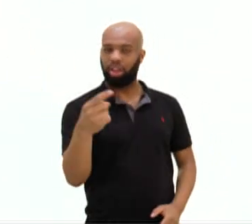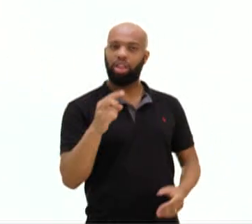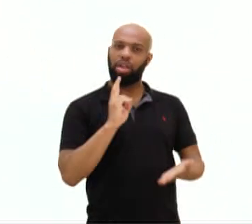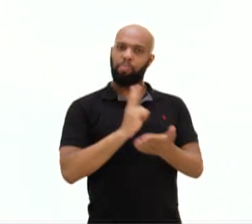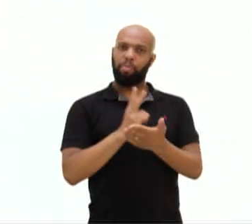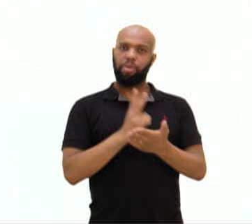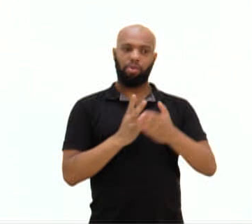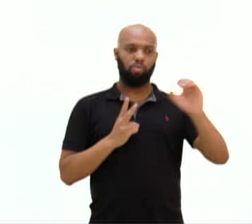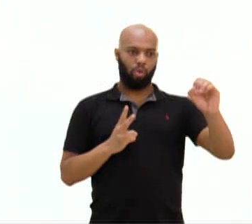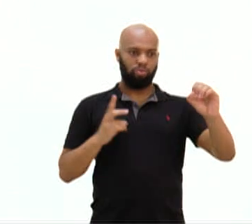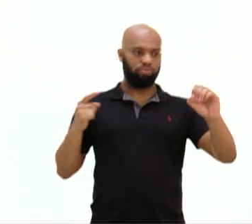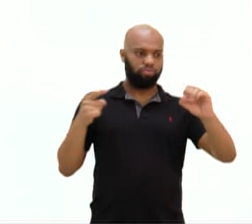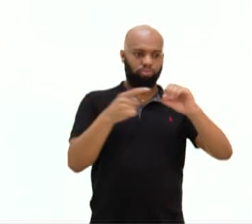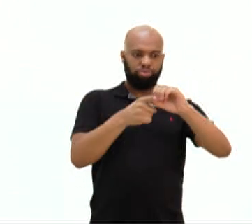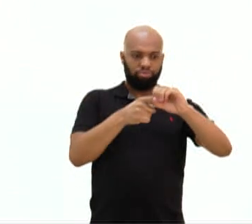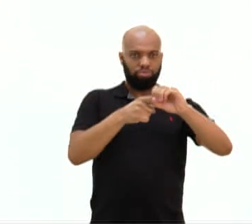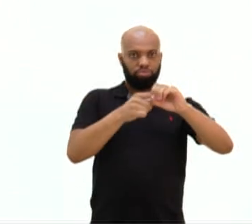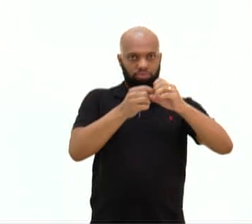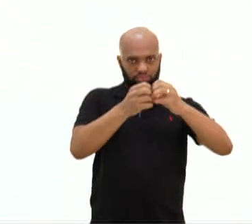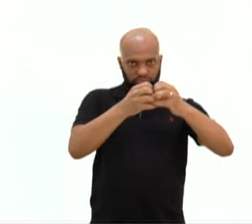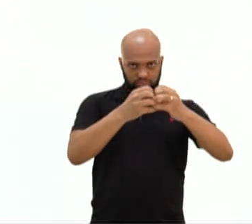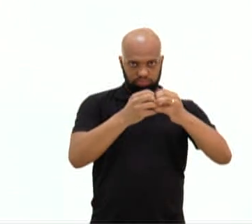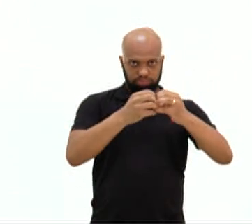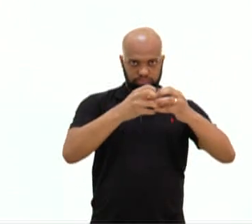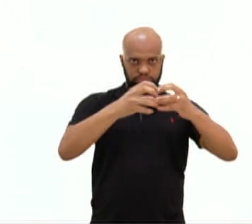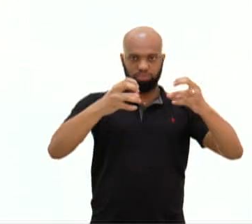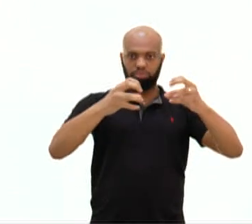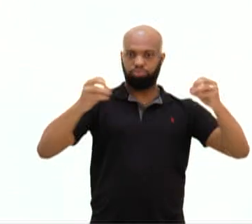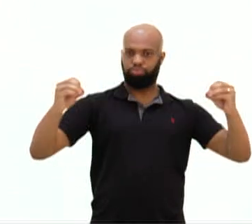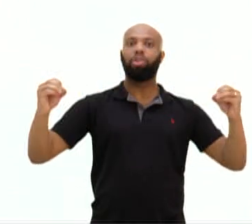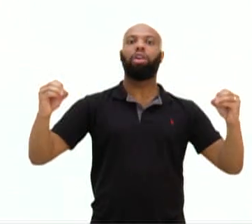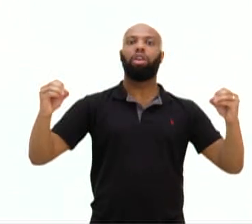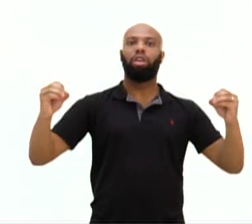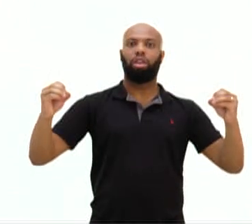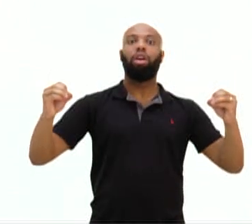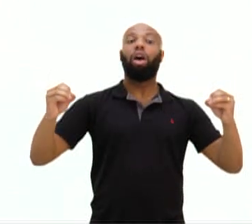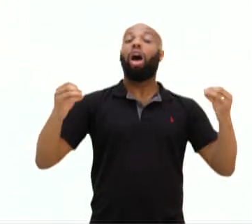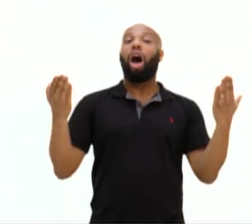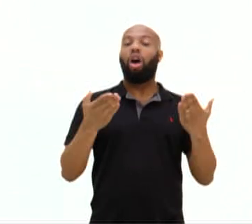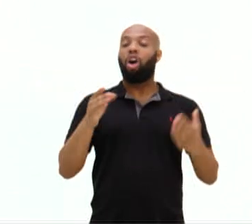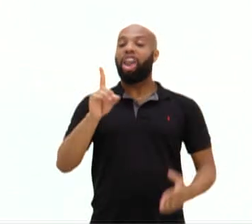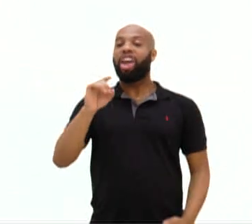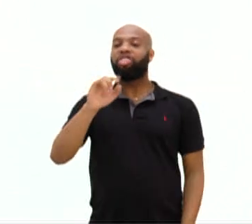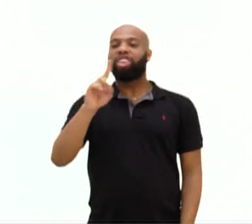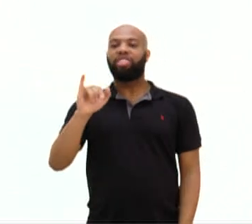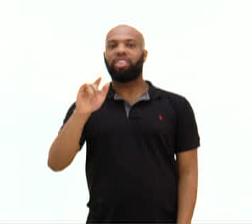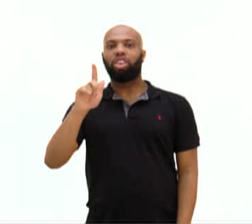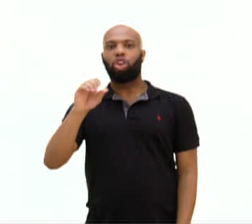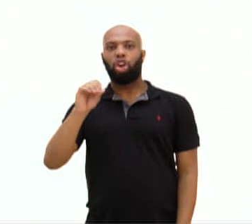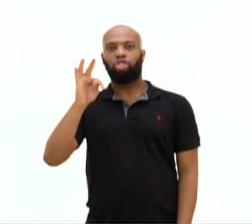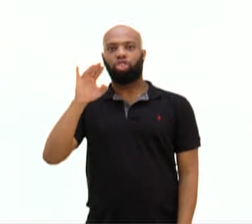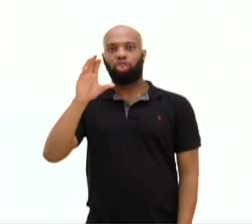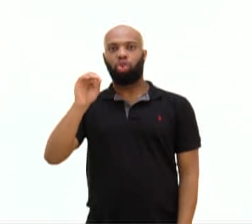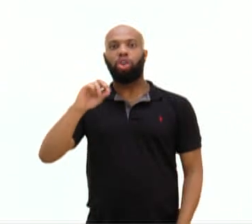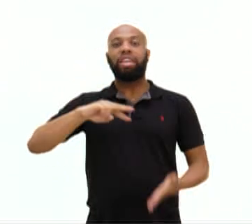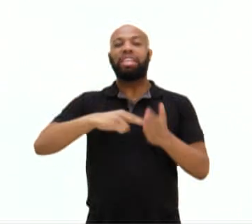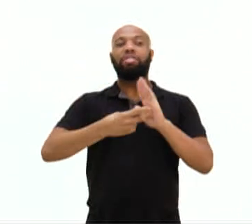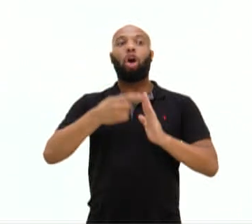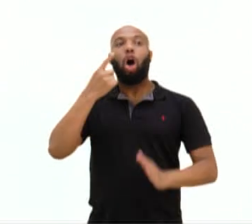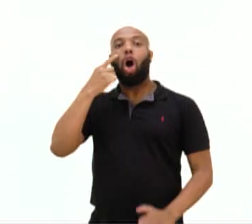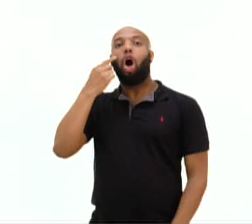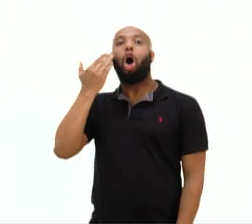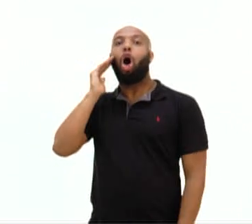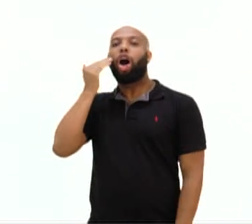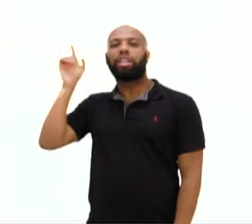são clones. Dizigóticos, são irmãos normais que nasceram no mesmo dia, tá? São chamados de gêmeos por causa disso. Mas vieram de